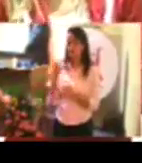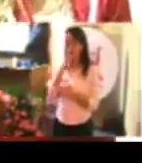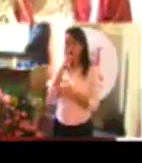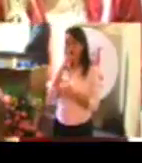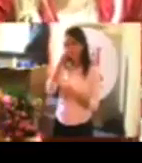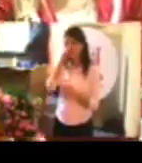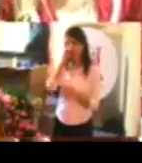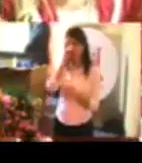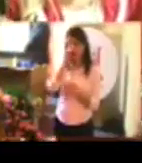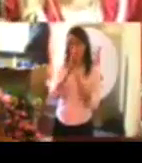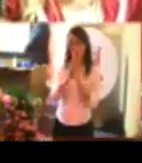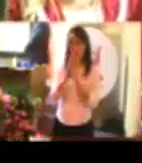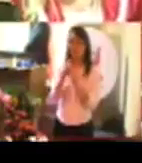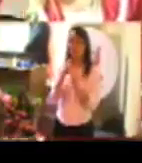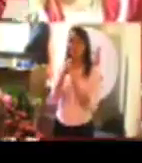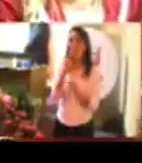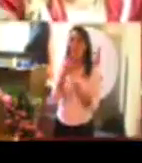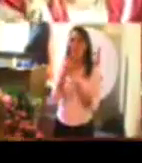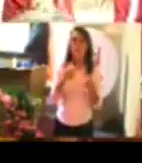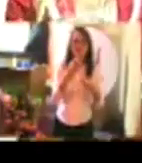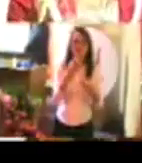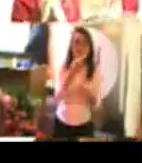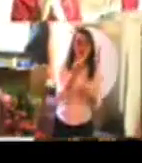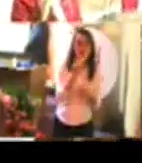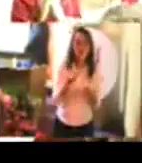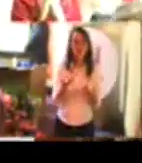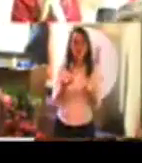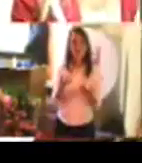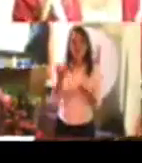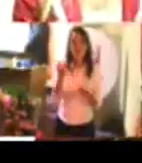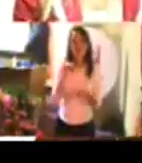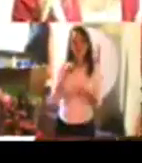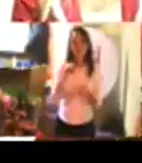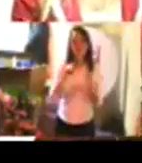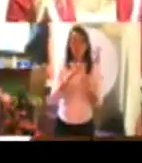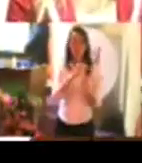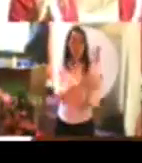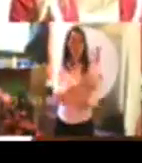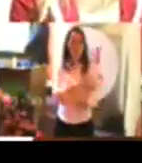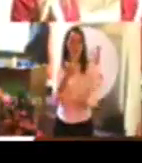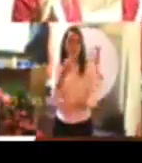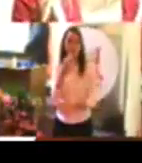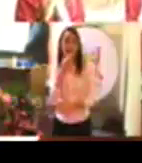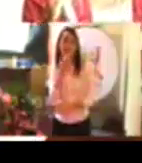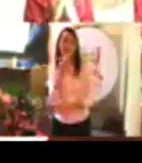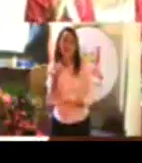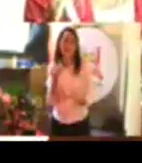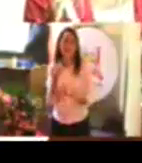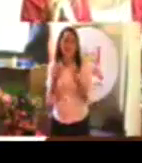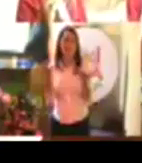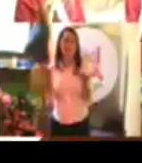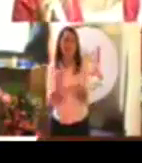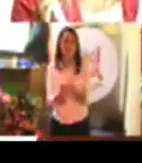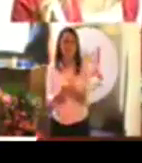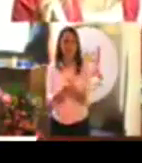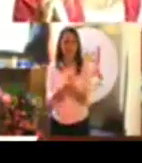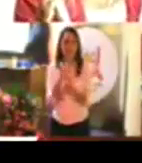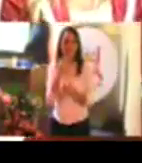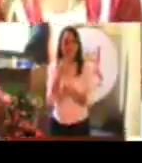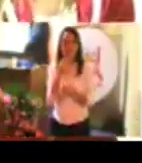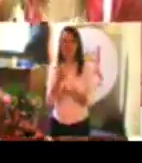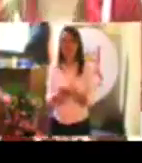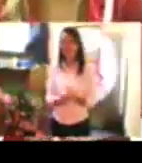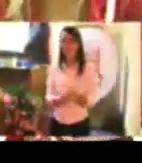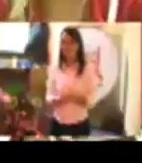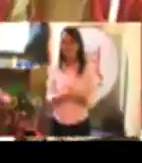hospital não tivesse enfermaria, uma farmácia não tivesse melhoral. Ainda existe melhoral?